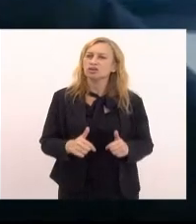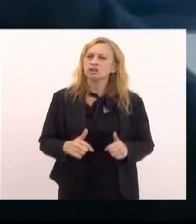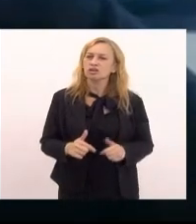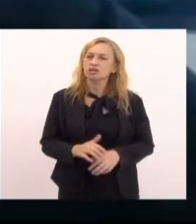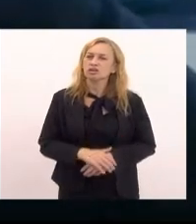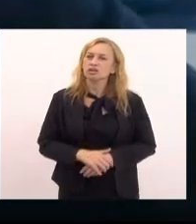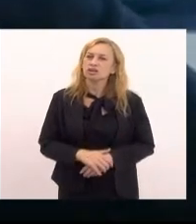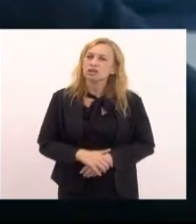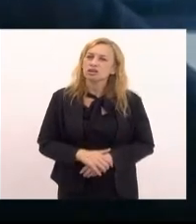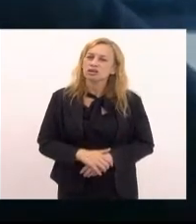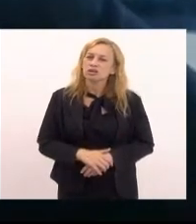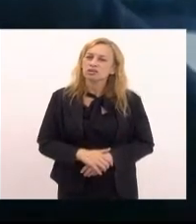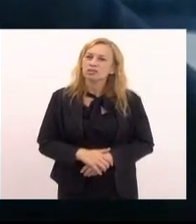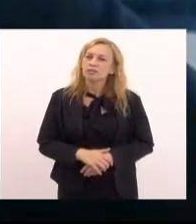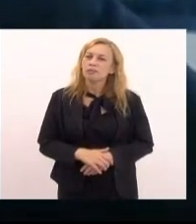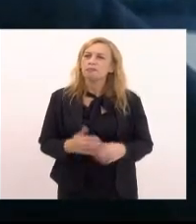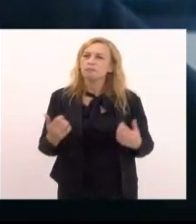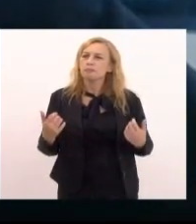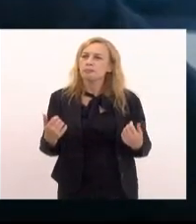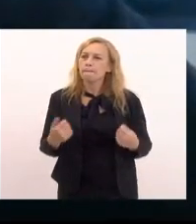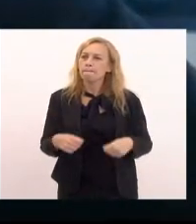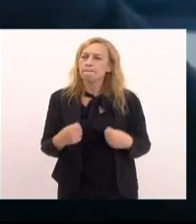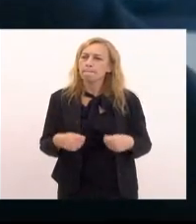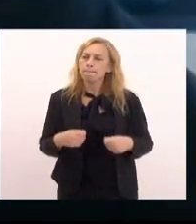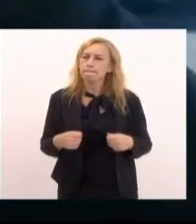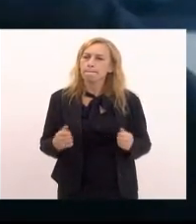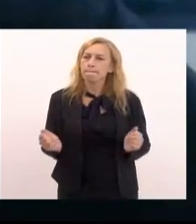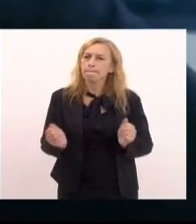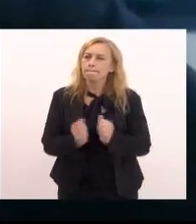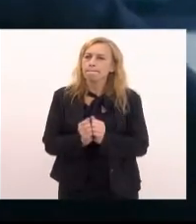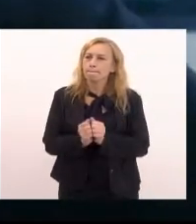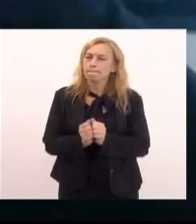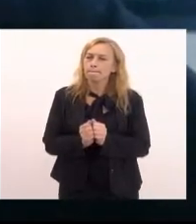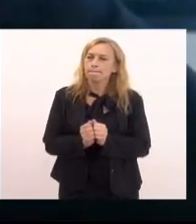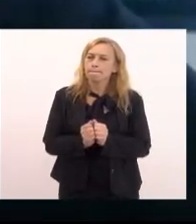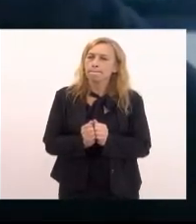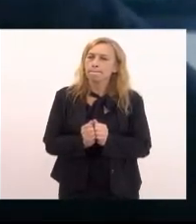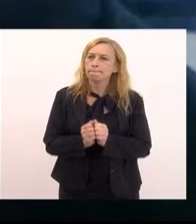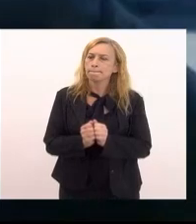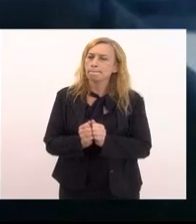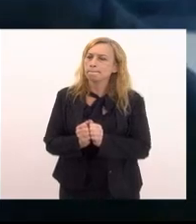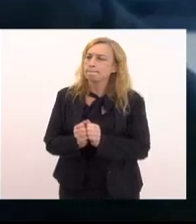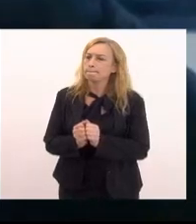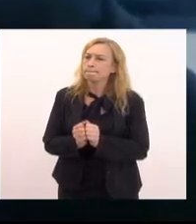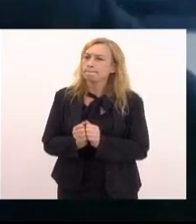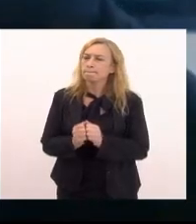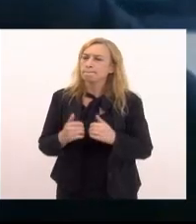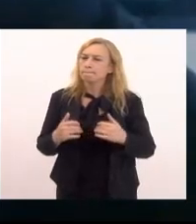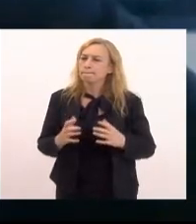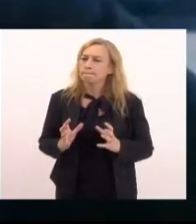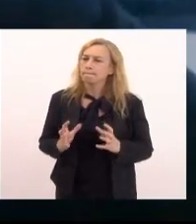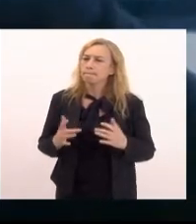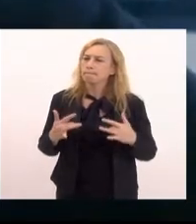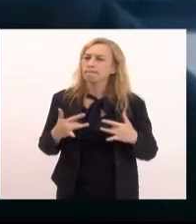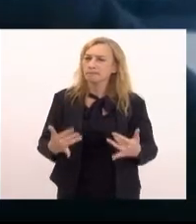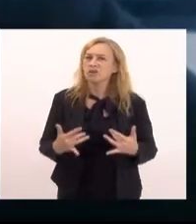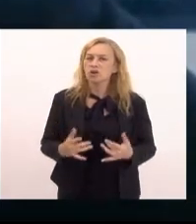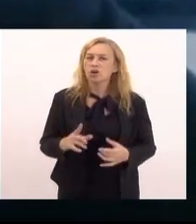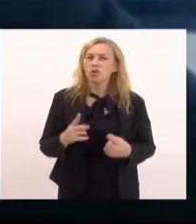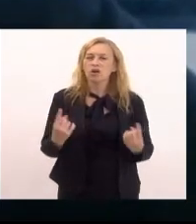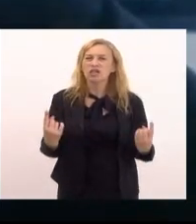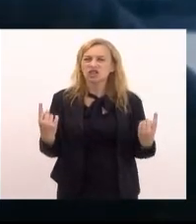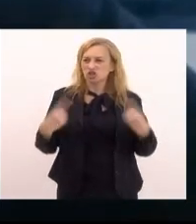Moiser, a gente tem que estar do lado da civilização. Isso não é uma disputa esquerda-direita,